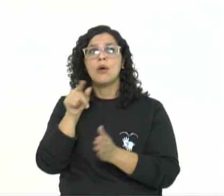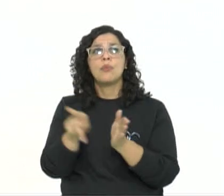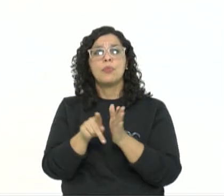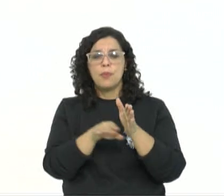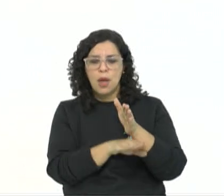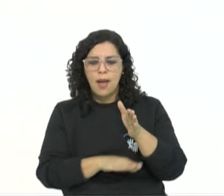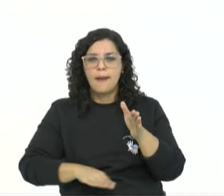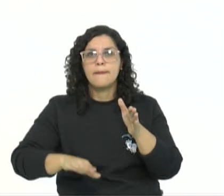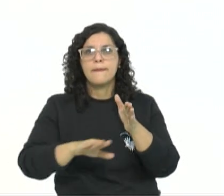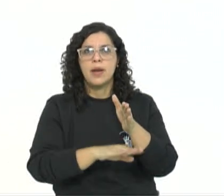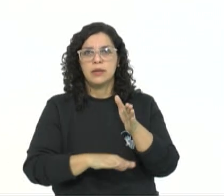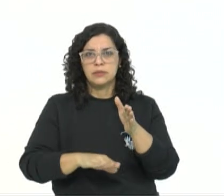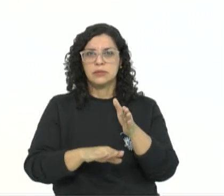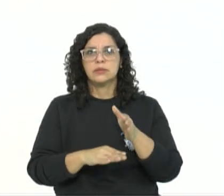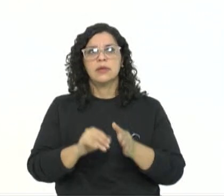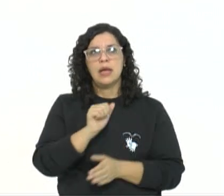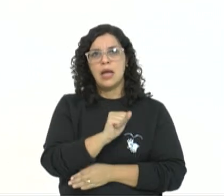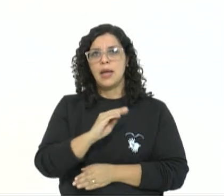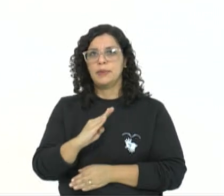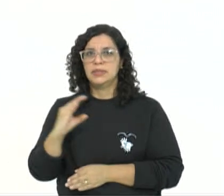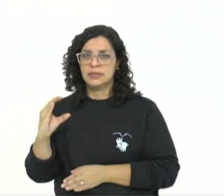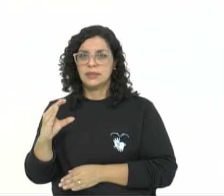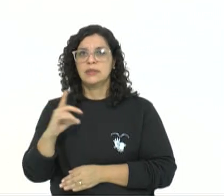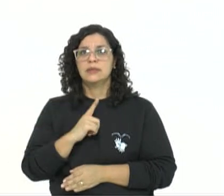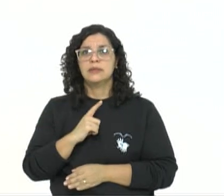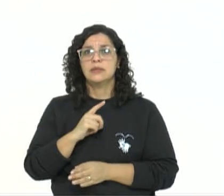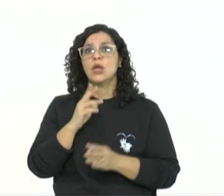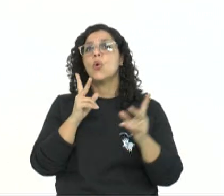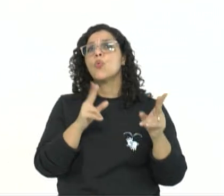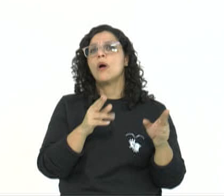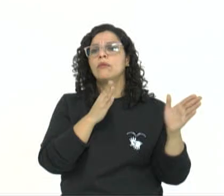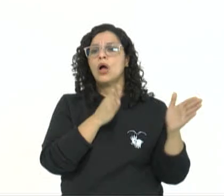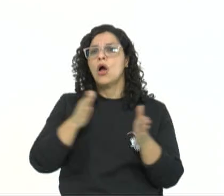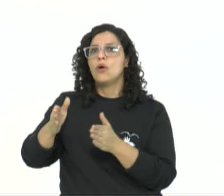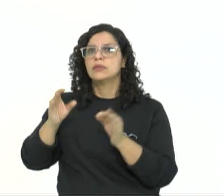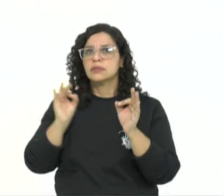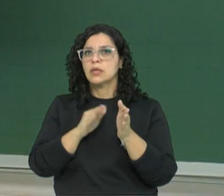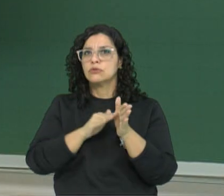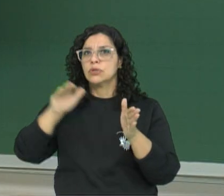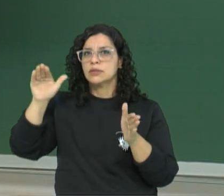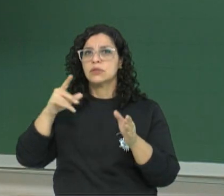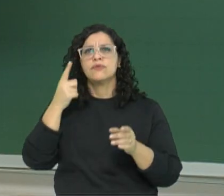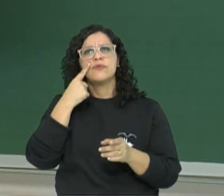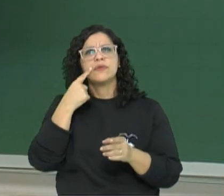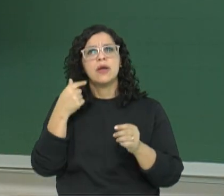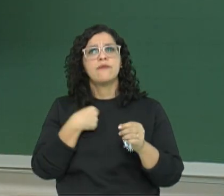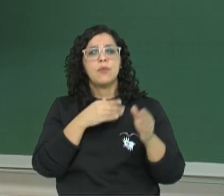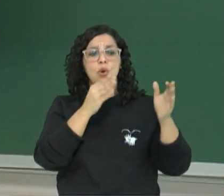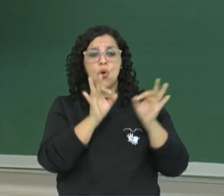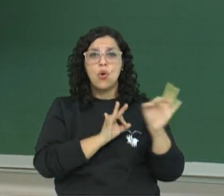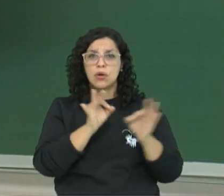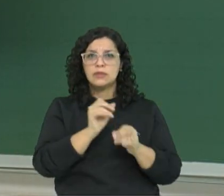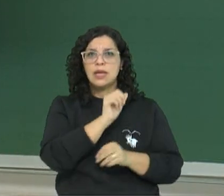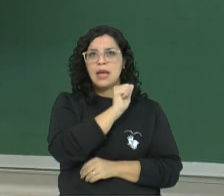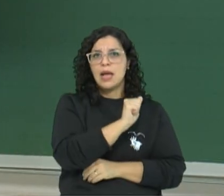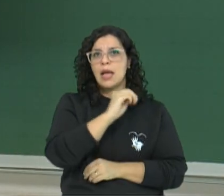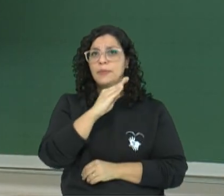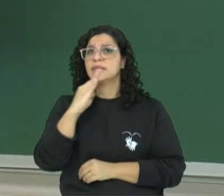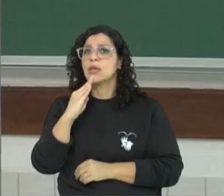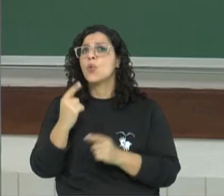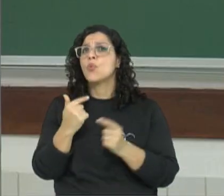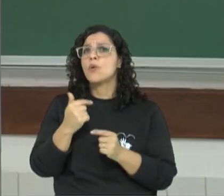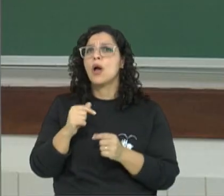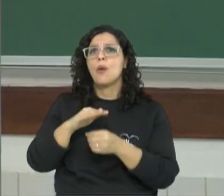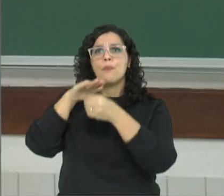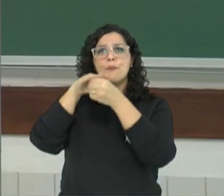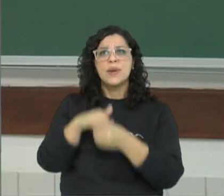do fundo do recipiente, A, B e C, respectivamente. Então, eu quero que vocês coloquem em ordem crescente qual